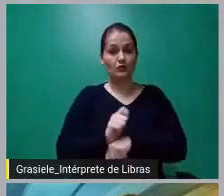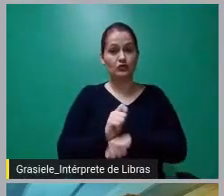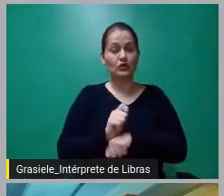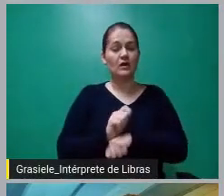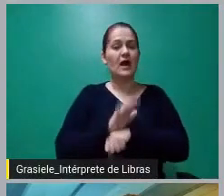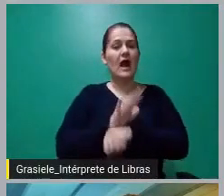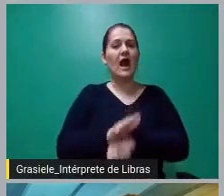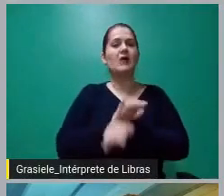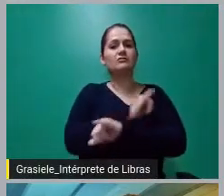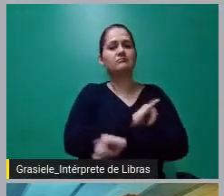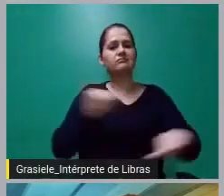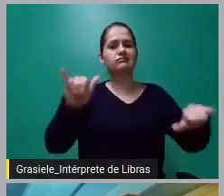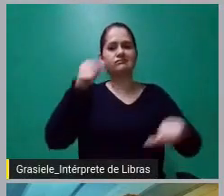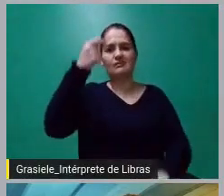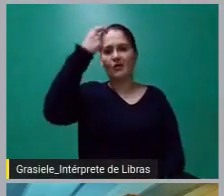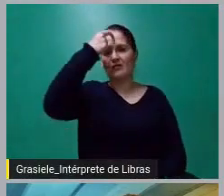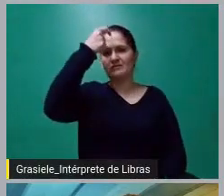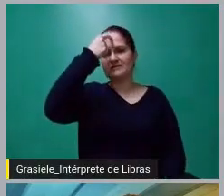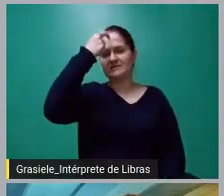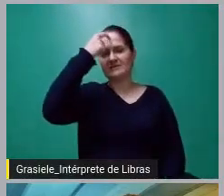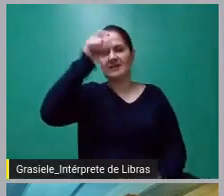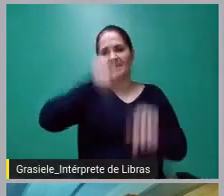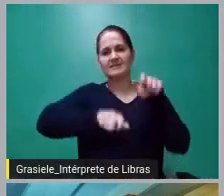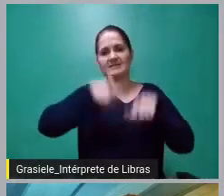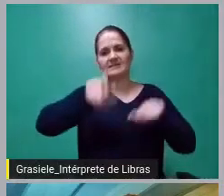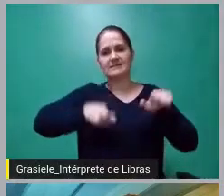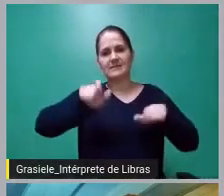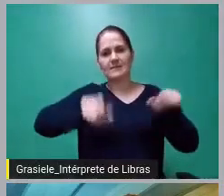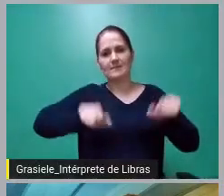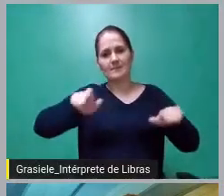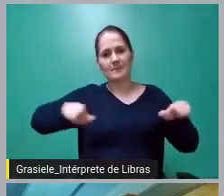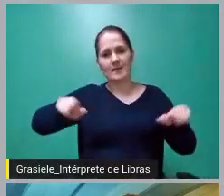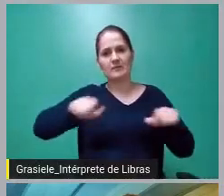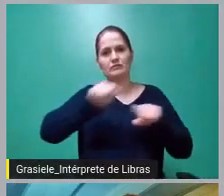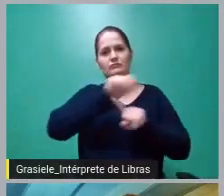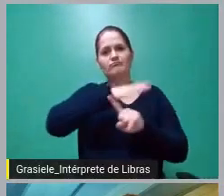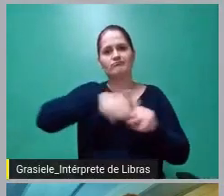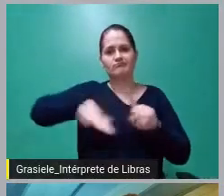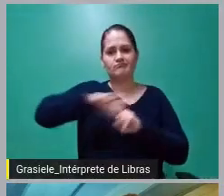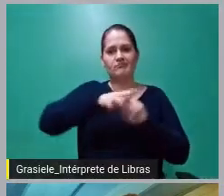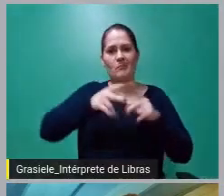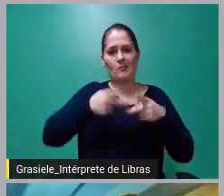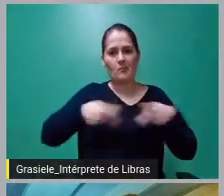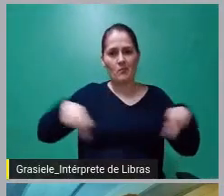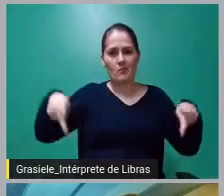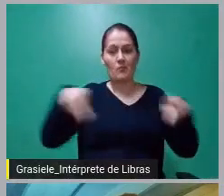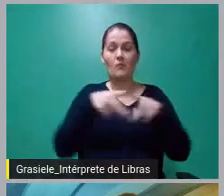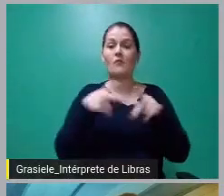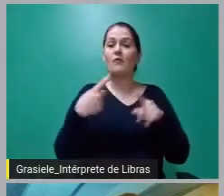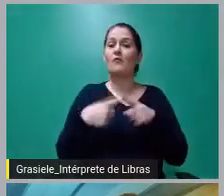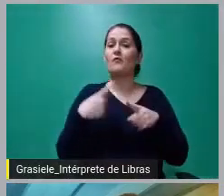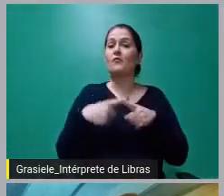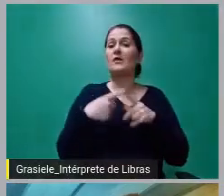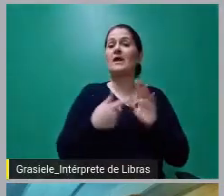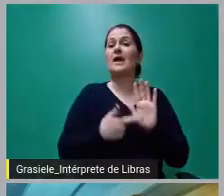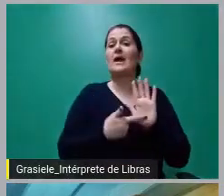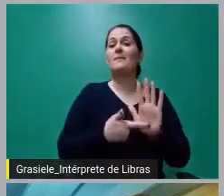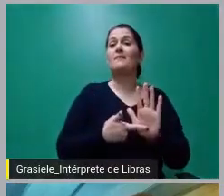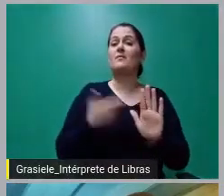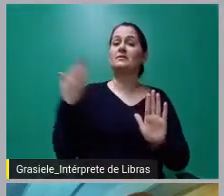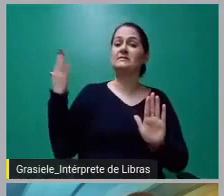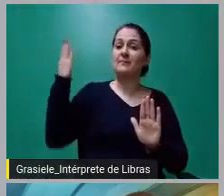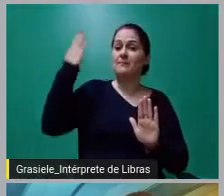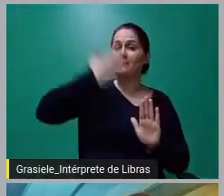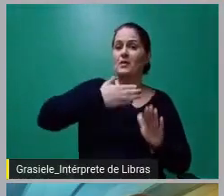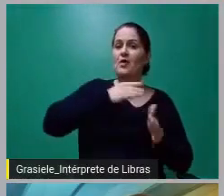ela revela dados comprovados através de procedimento de investigação feita com base em